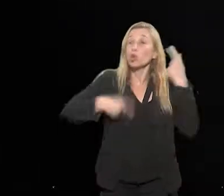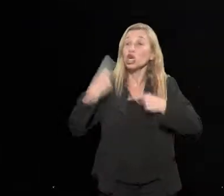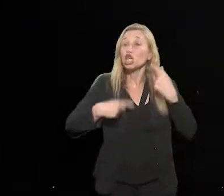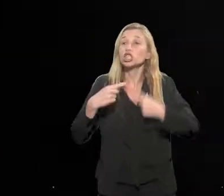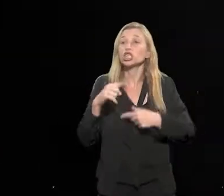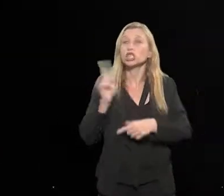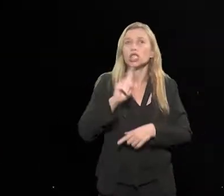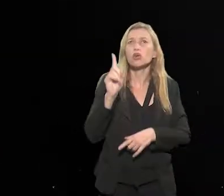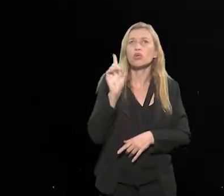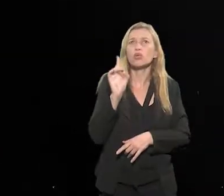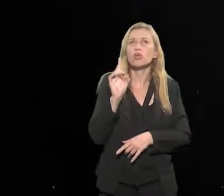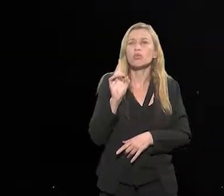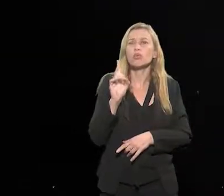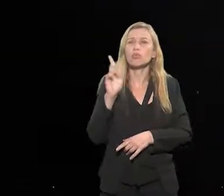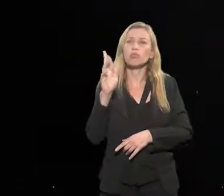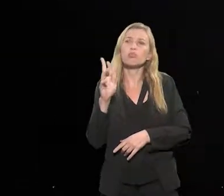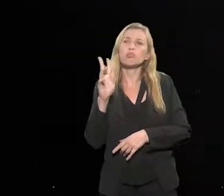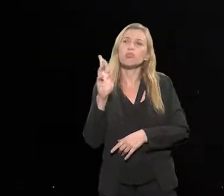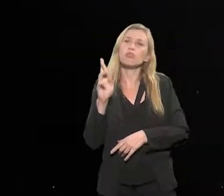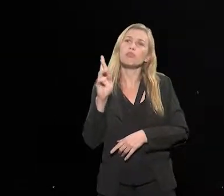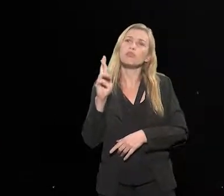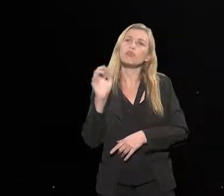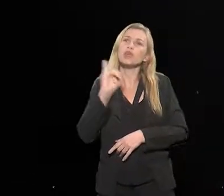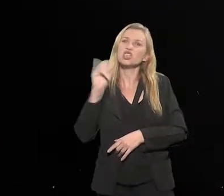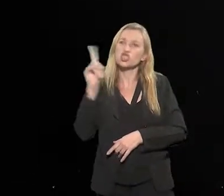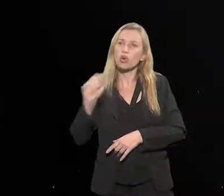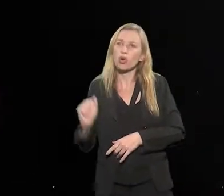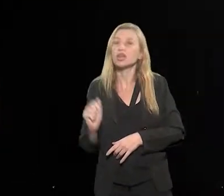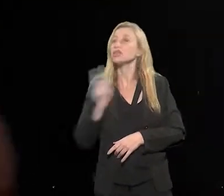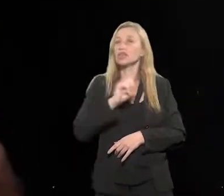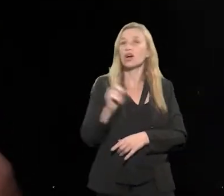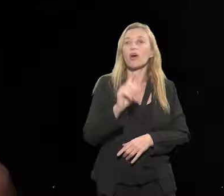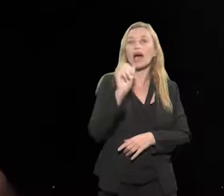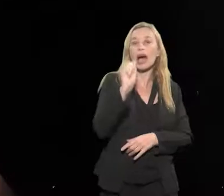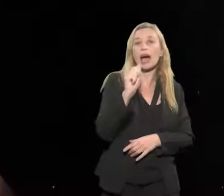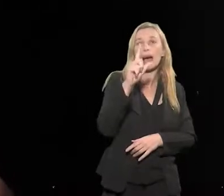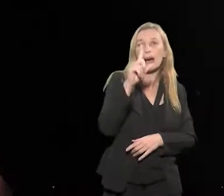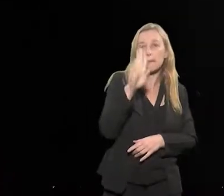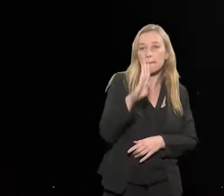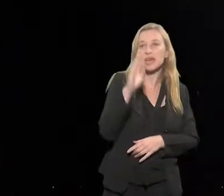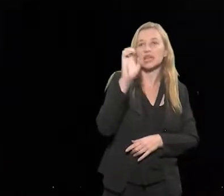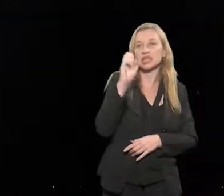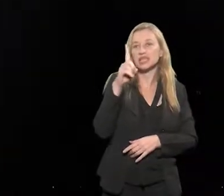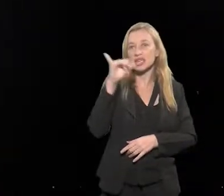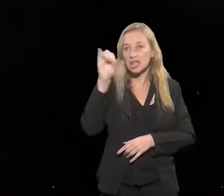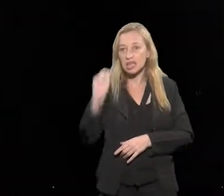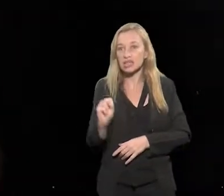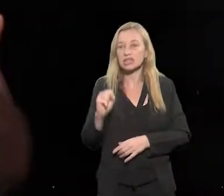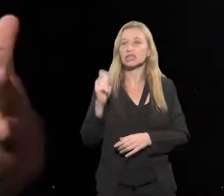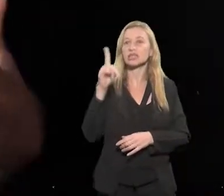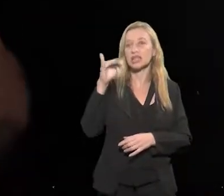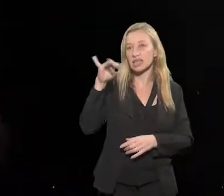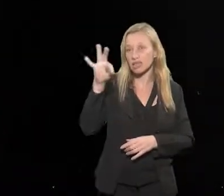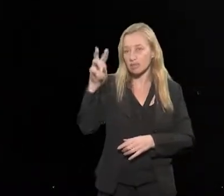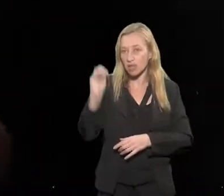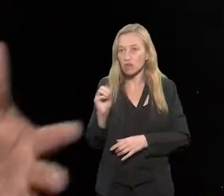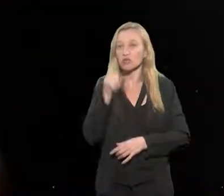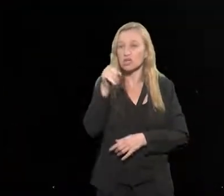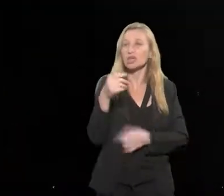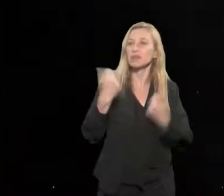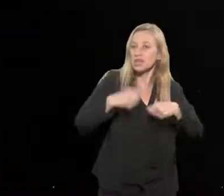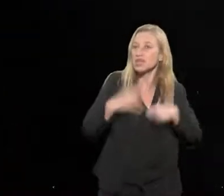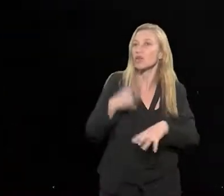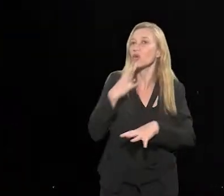de política, não foi pelo Brizola, foi pelo Abdias do Nascimento. Ele falava, você tem que conhecer o Abdias do Nascimento.